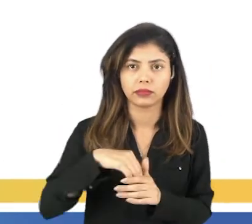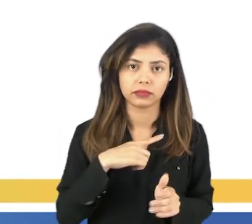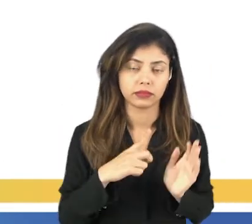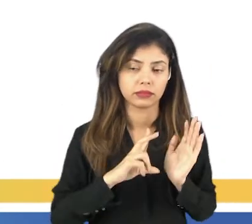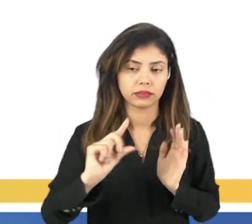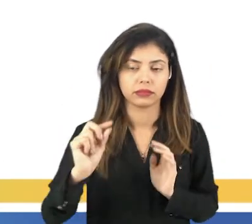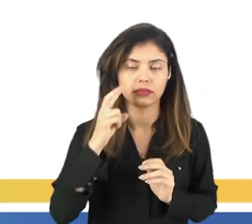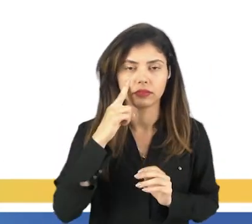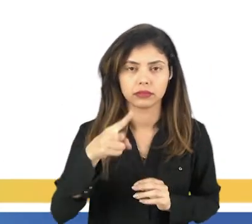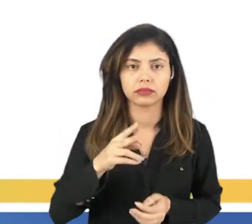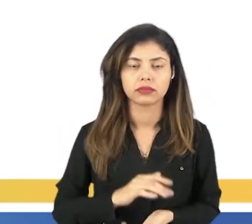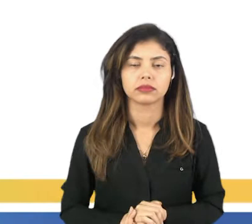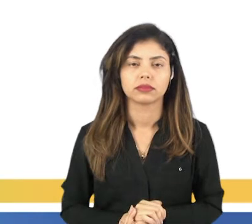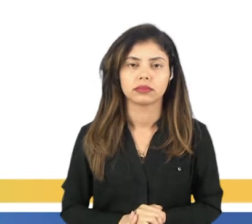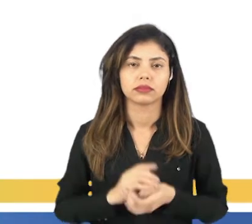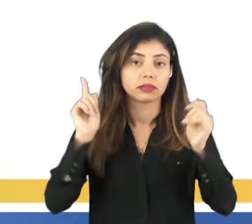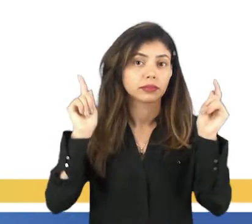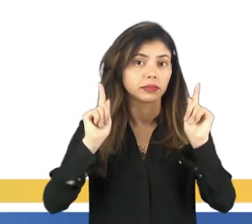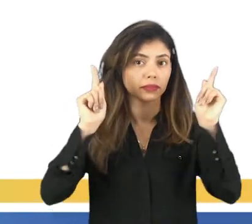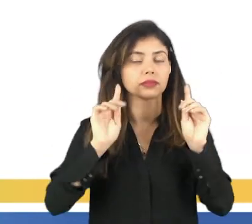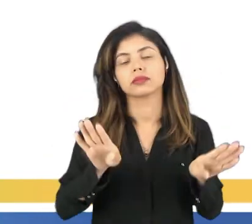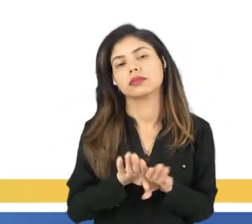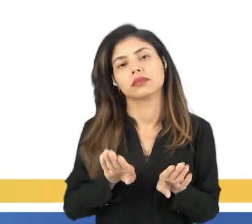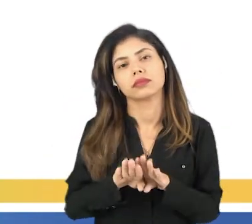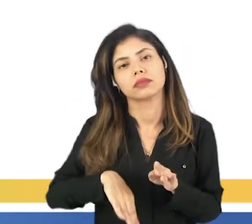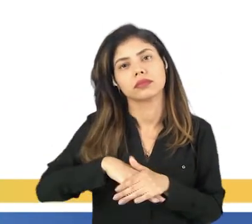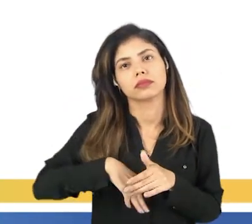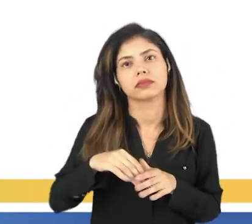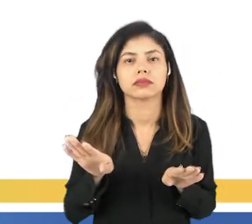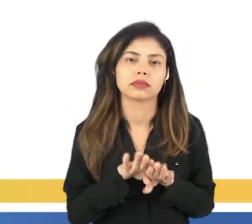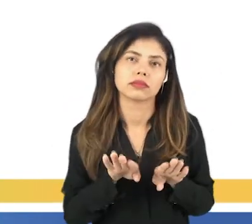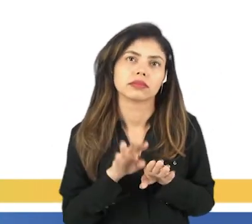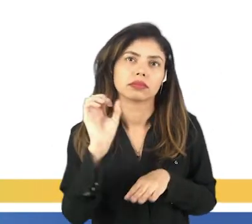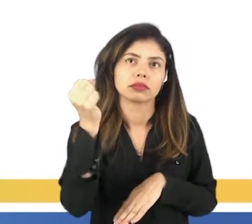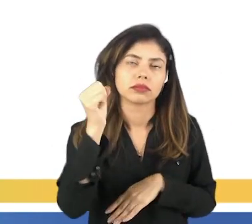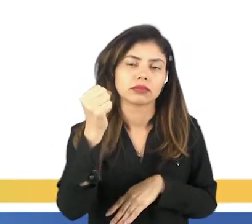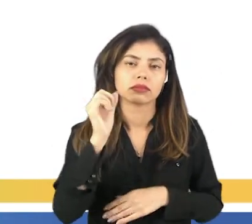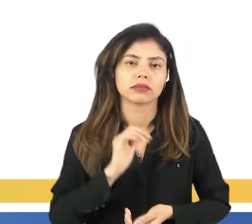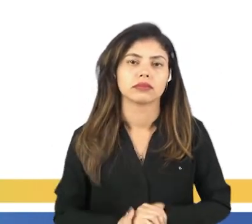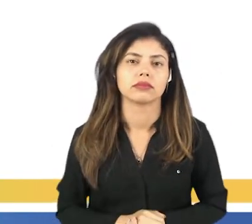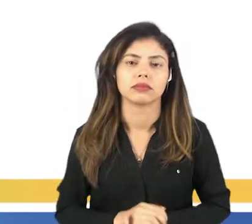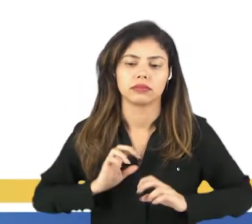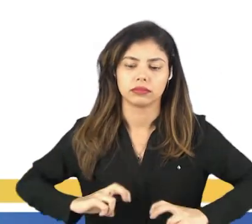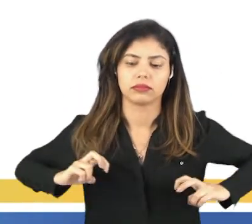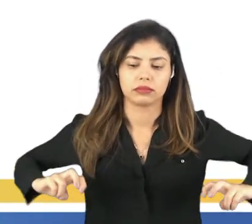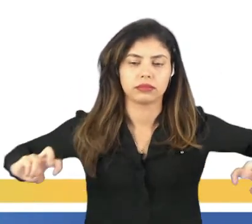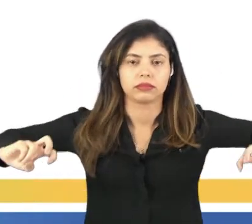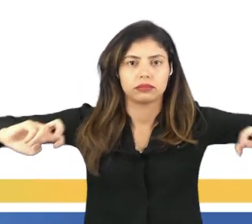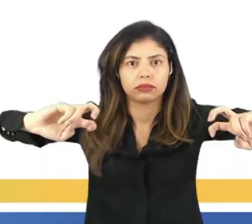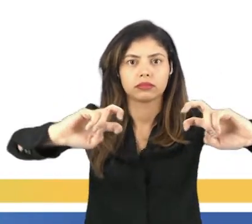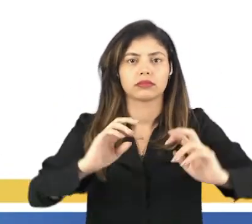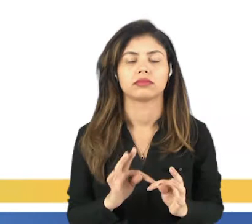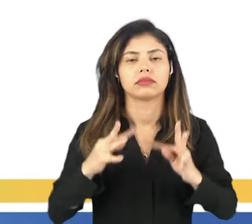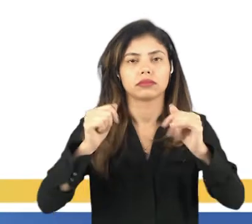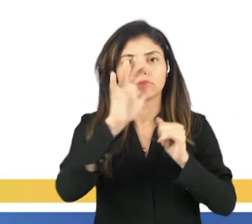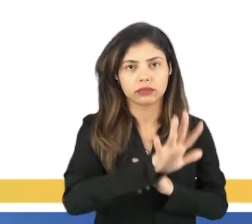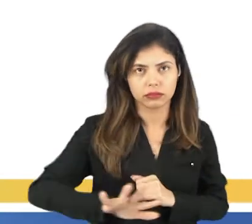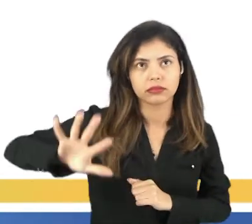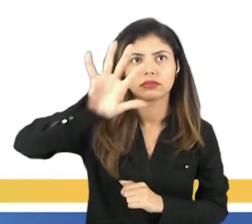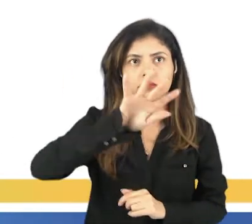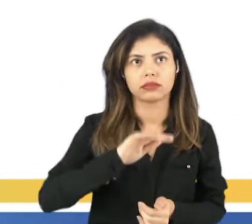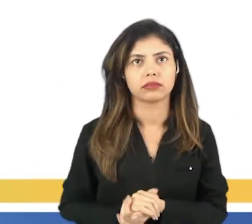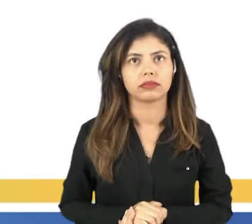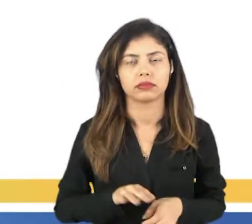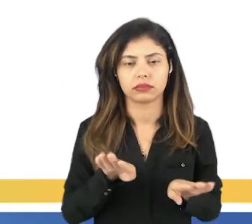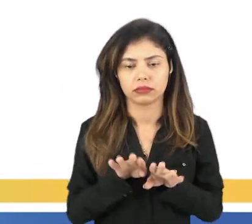foram lá torcer pelos times que estavam jogando. Então, nós temos 8 setores. Setores é o total